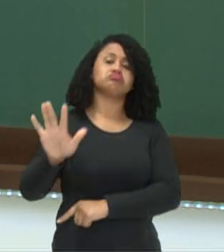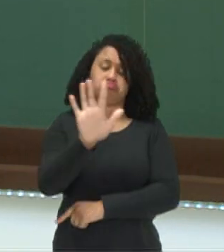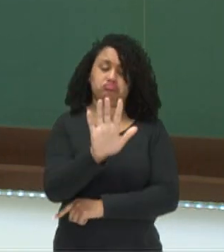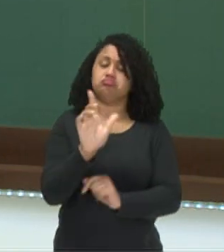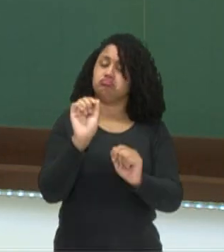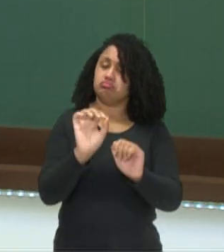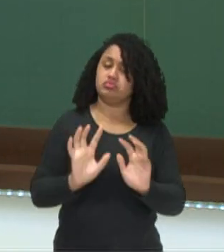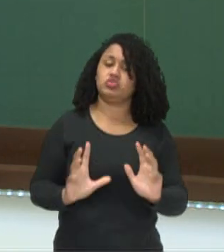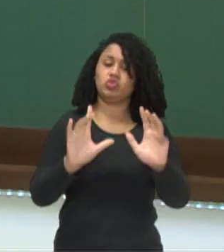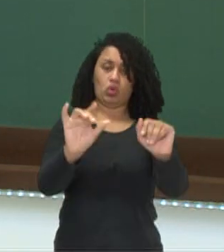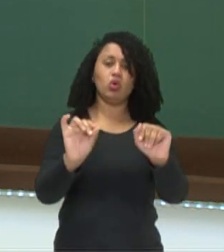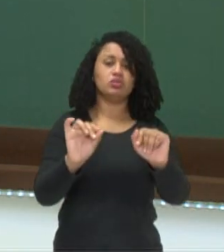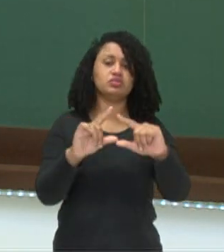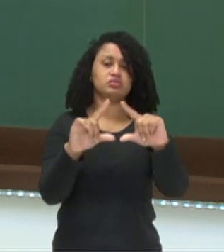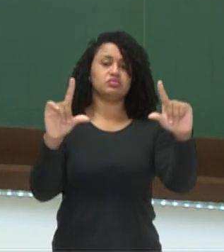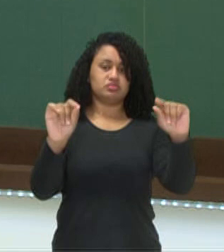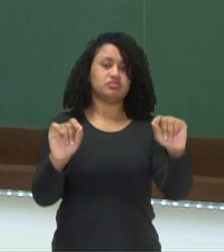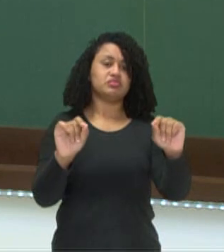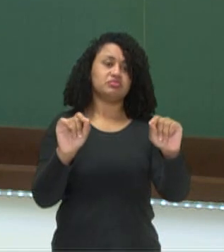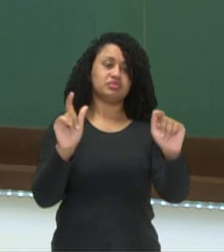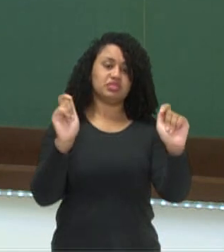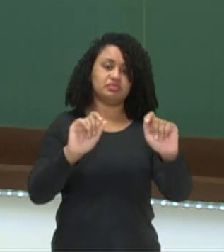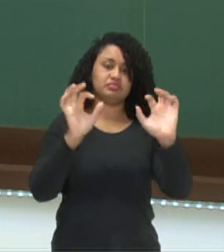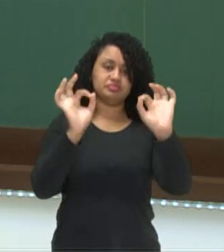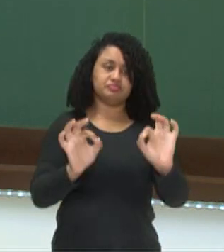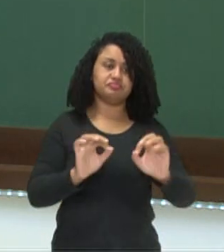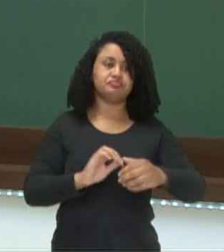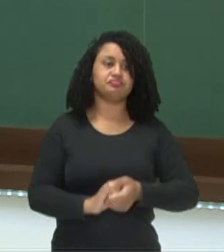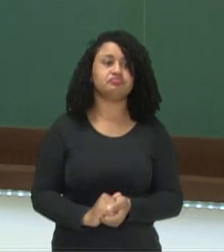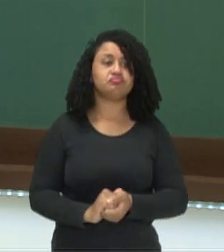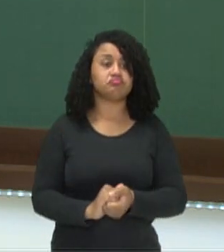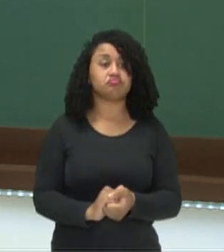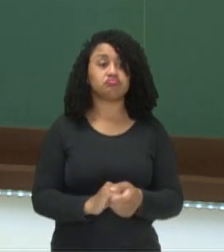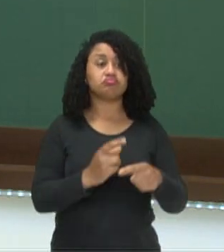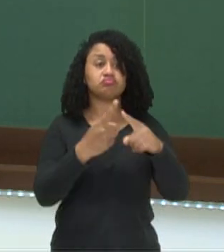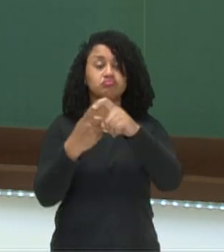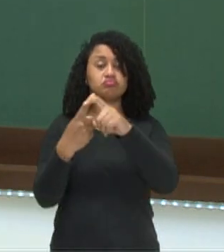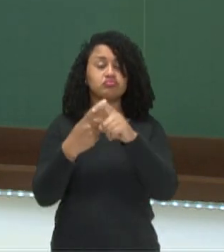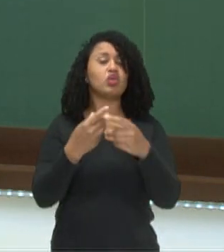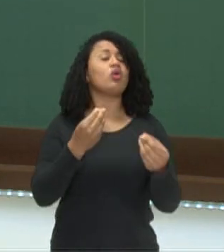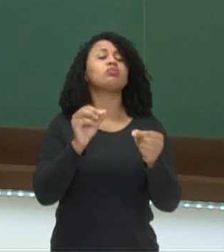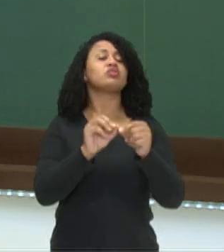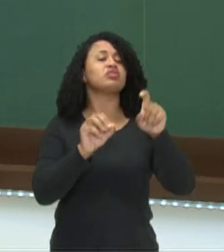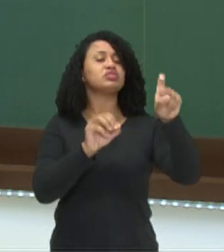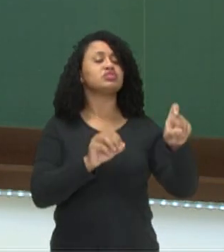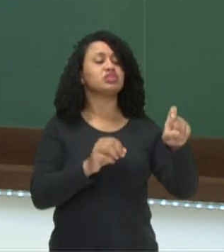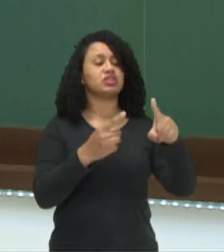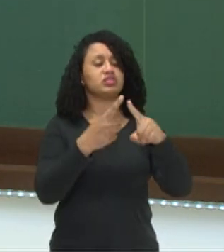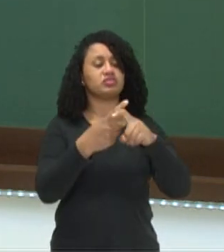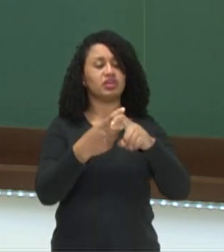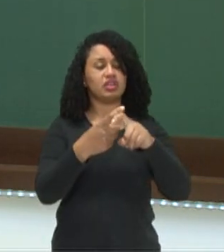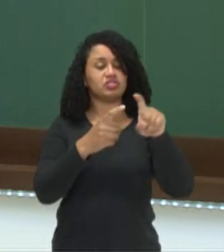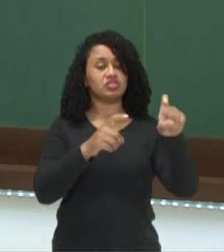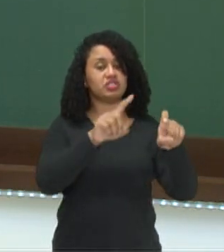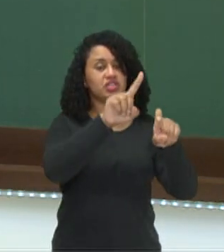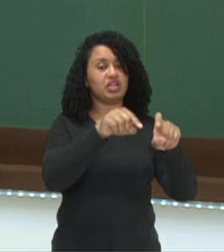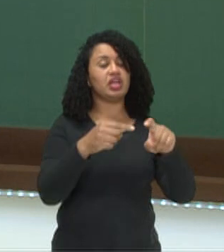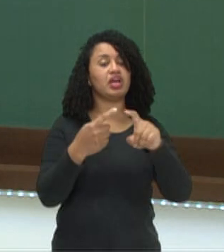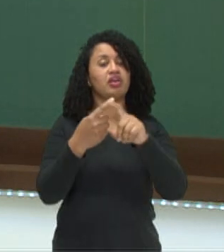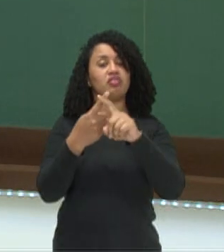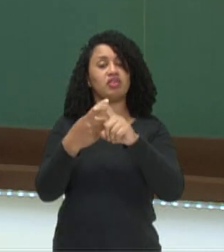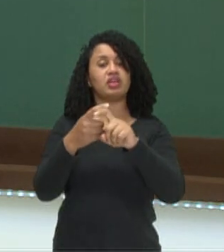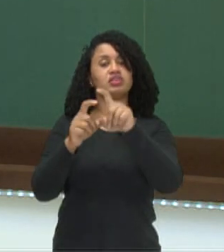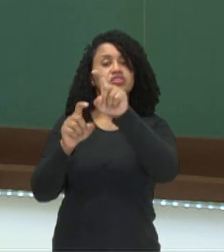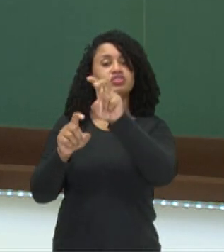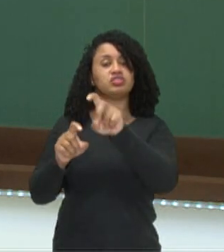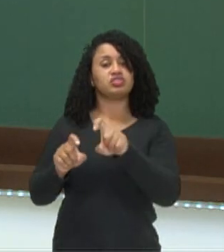dar certo para todo mundo, concordam? E o produto, se eu pegar as duas raízes e multiplicar. Então, eu tenho uma raiz